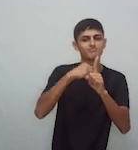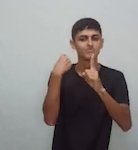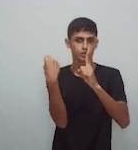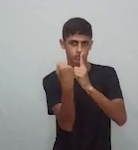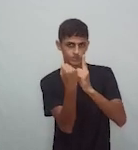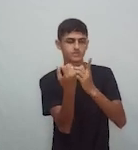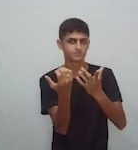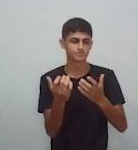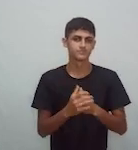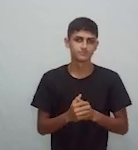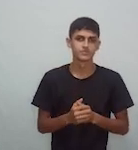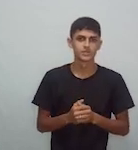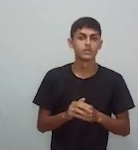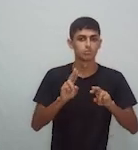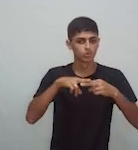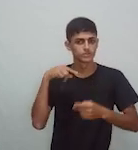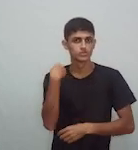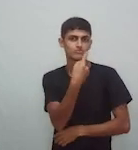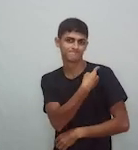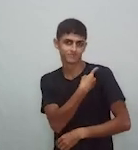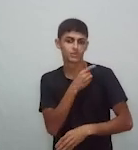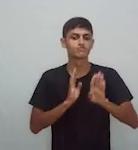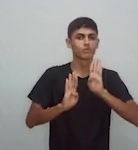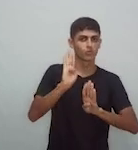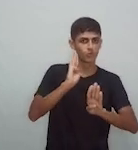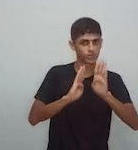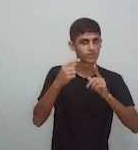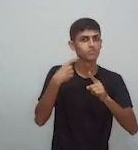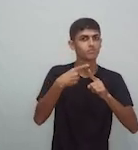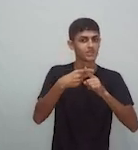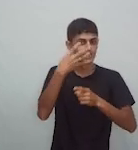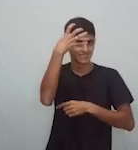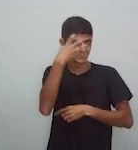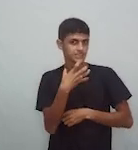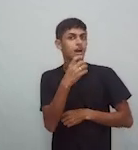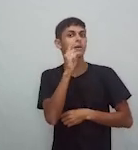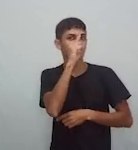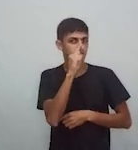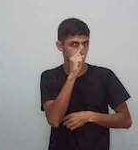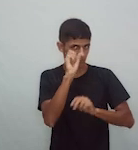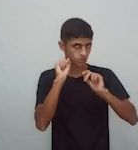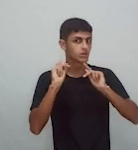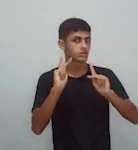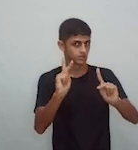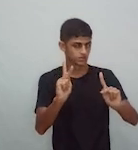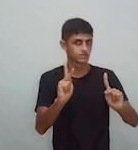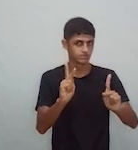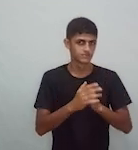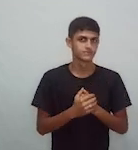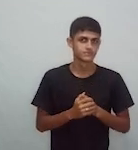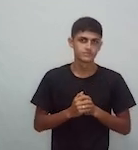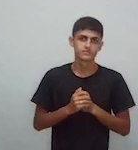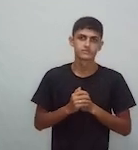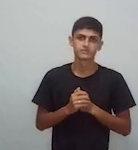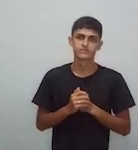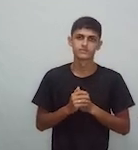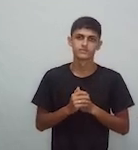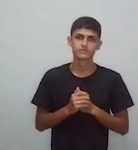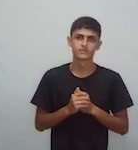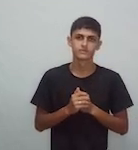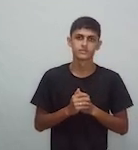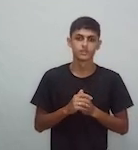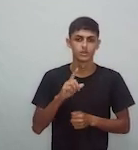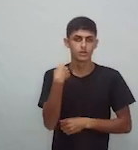sociedade. Então, a gente tem que ter bastante cuidado, porque é uma coisa séria, tem que levar muito a sério, certo? Então, isso é uma situação que a gente